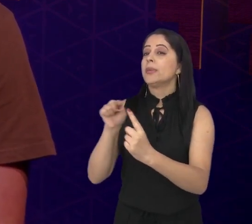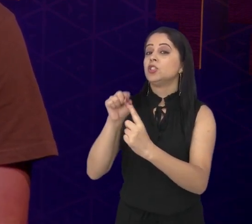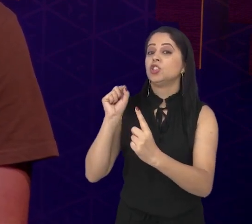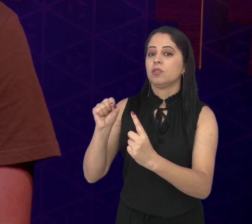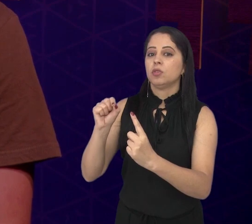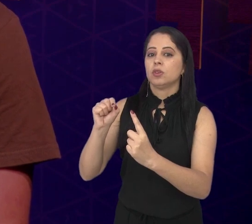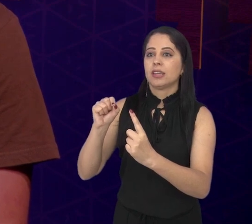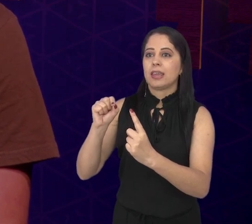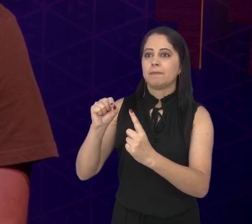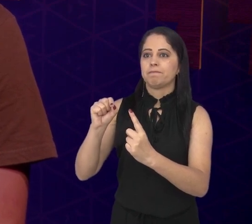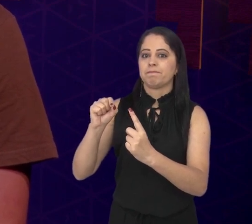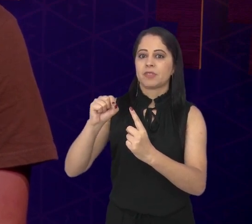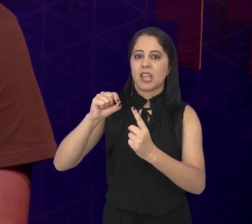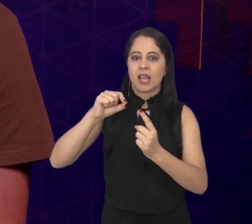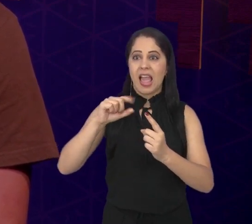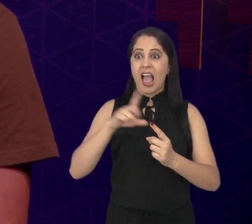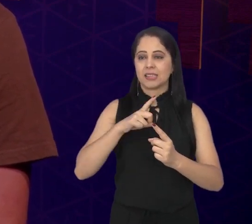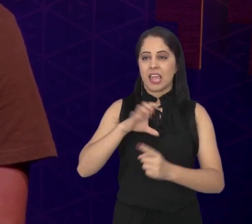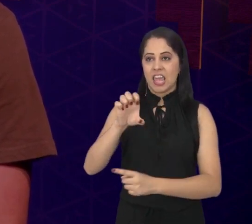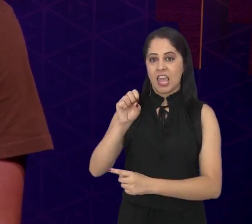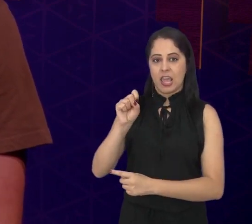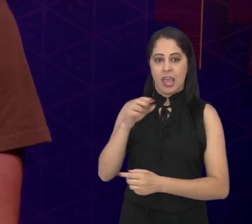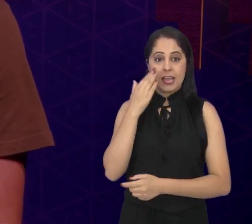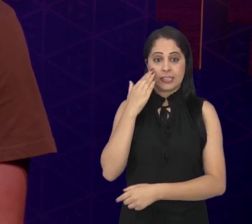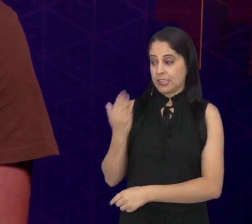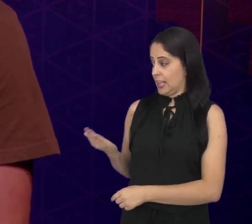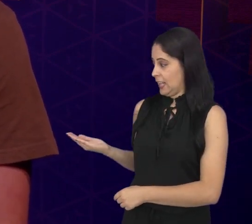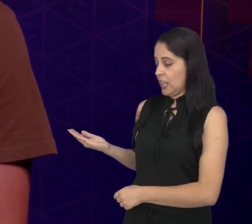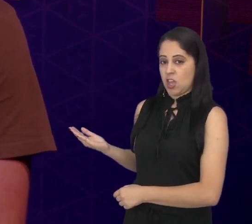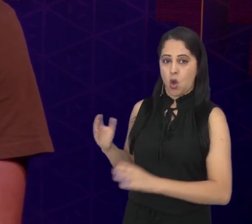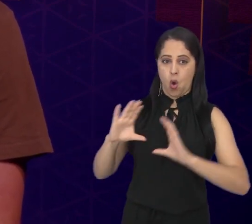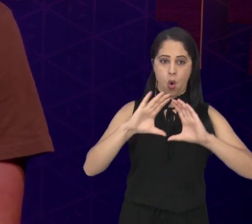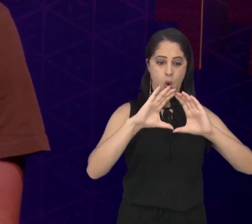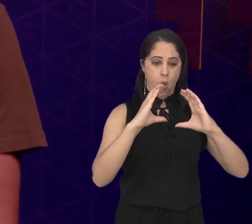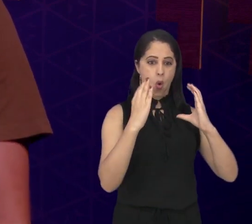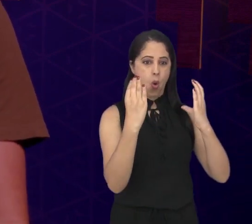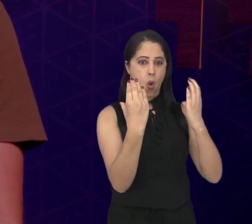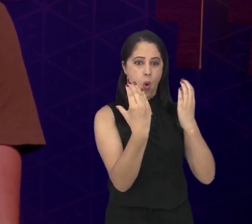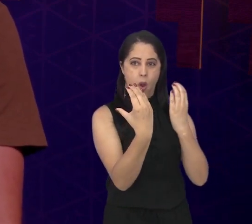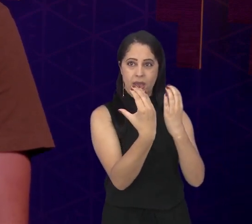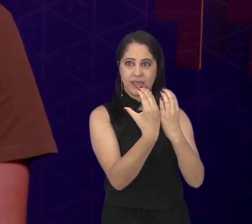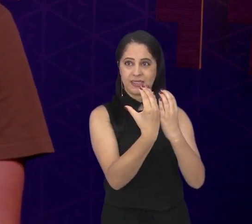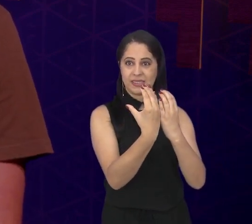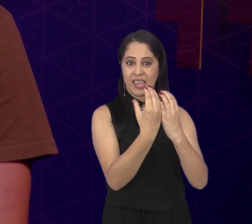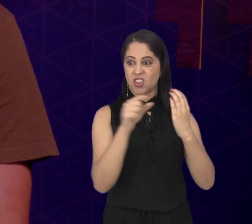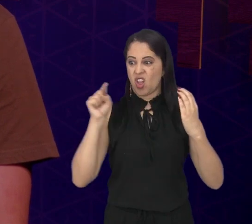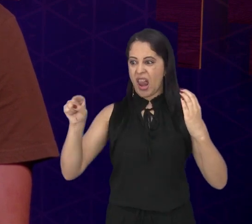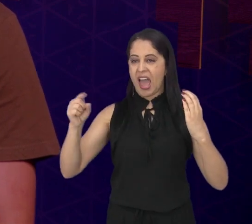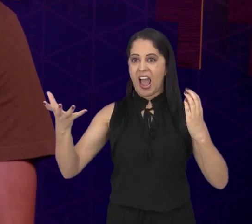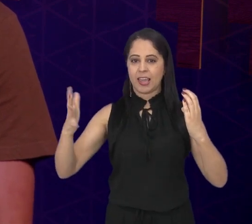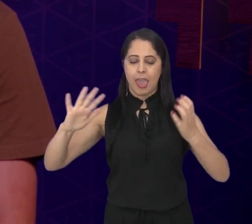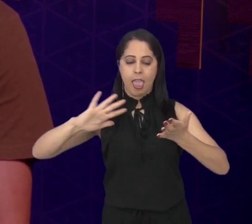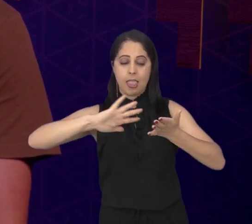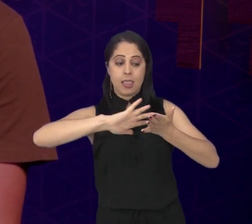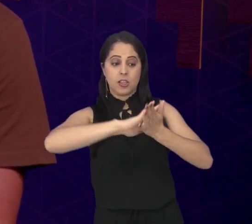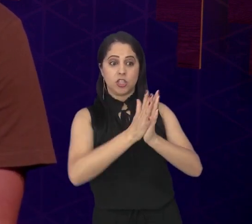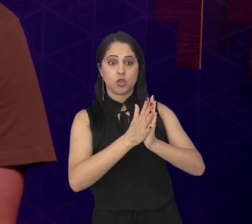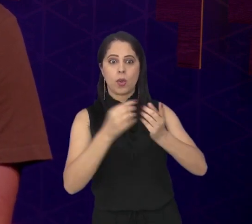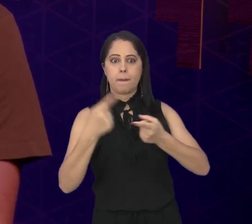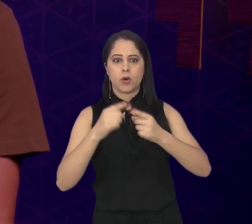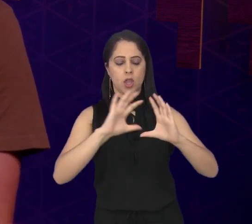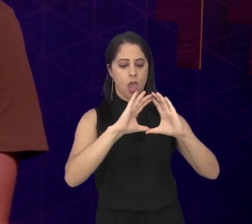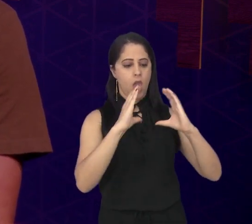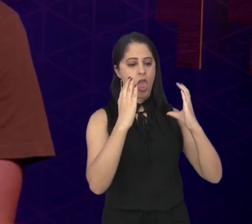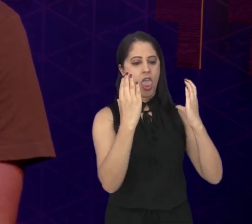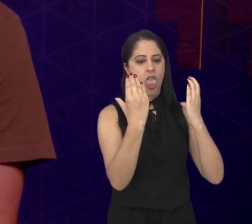o objetivo deles é destruir a Estrela da Morte, dos mocinhos, né? E a Estrela da Morte, como eu falei na introdução, é uma super arma